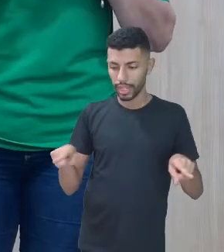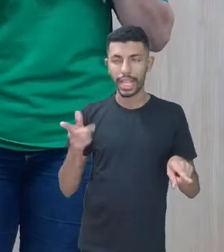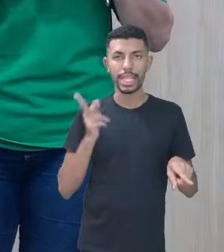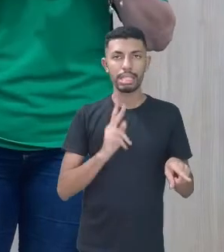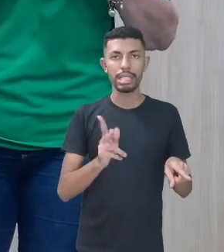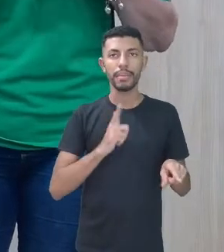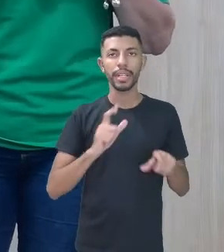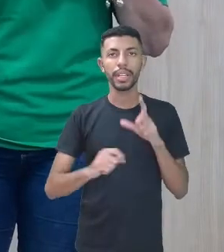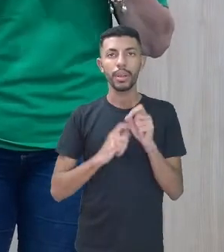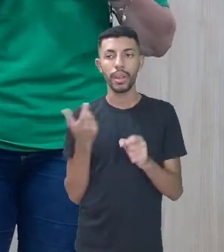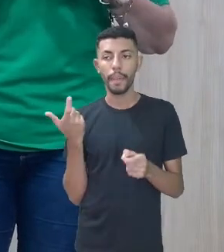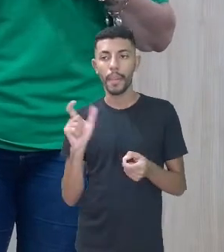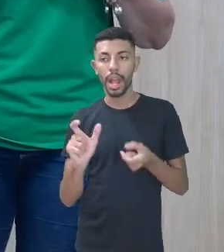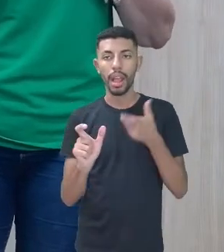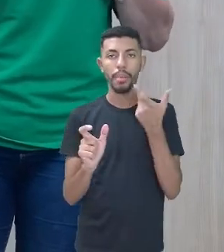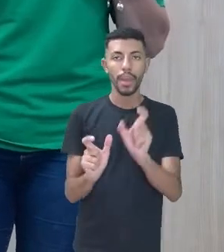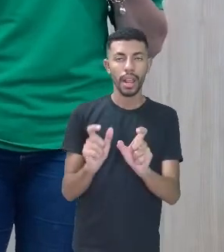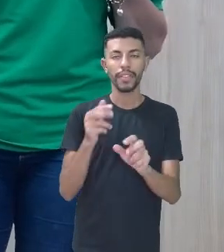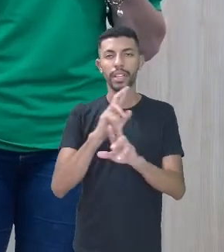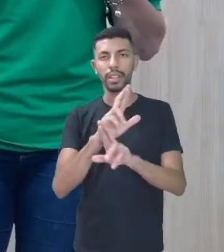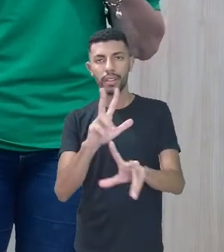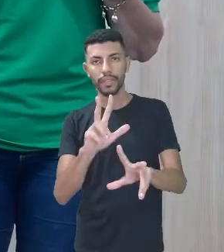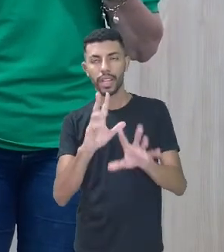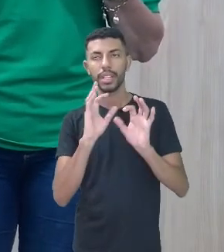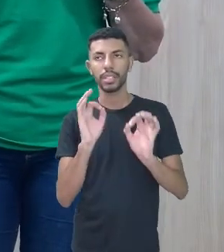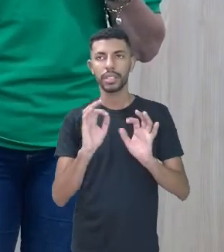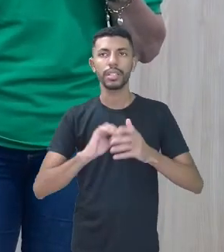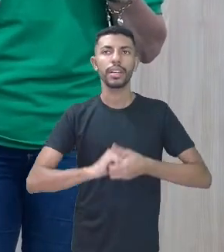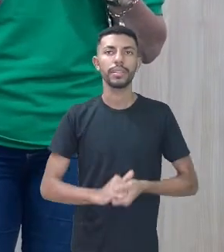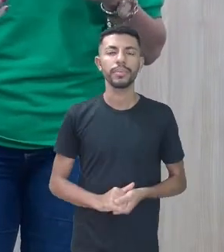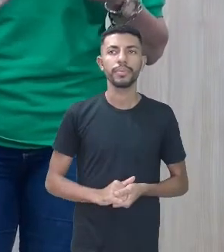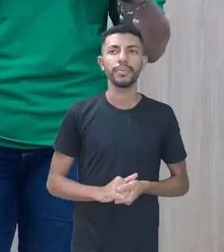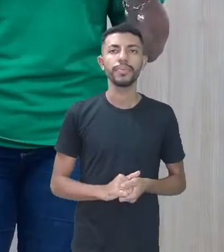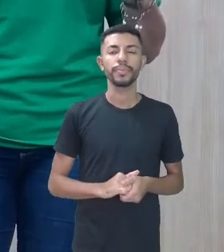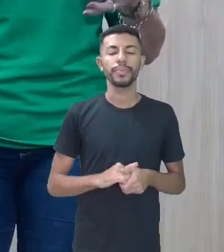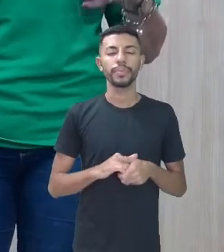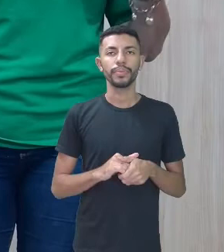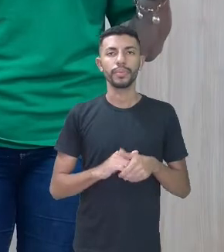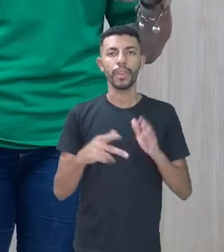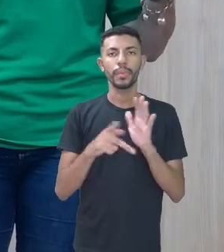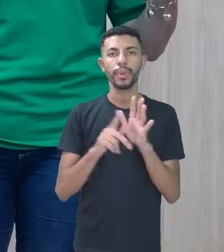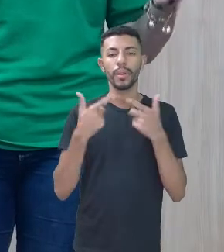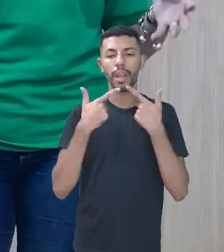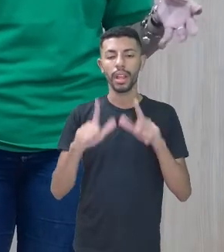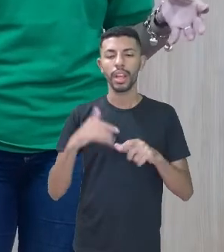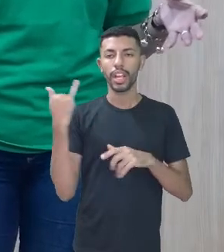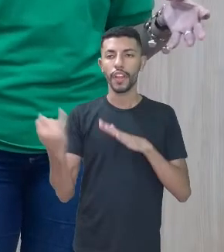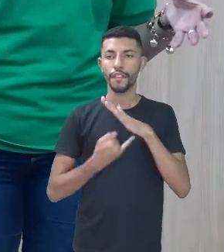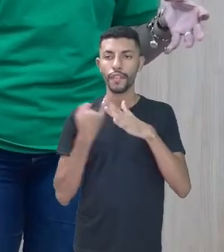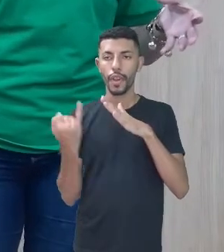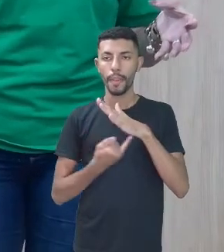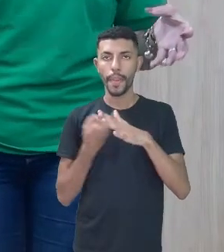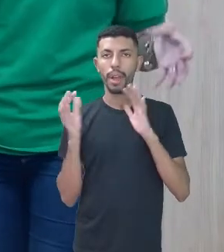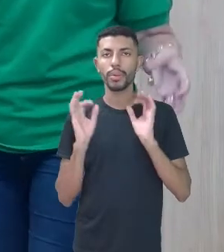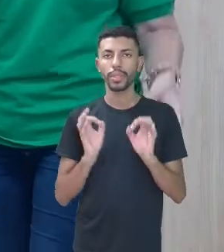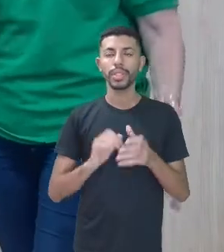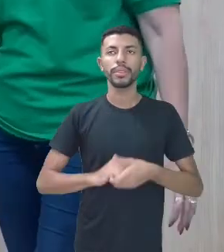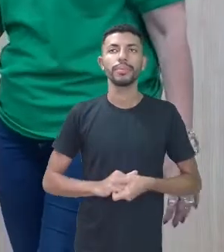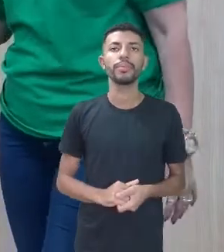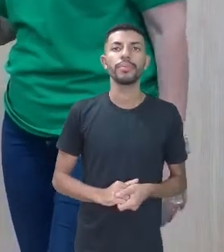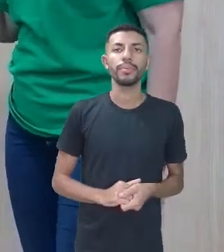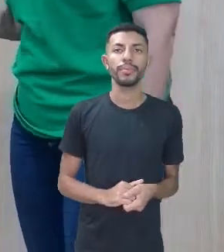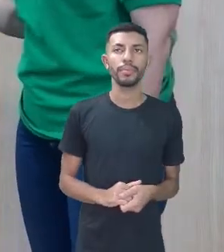sempre tem palavras diferentes, tá certo, gente? Na linguagem informal, tá